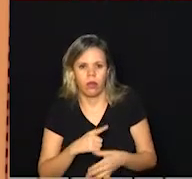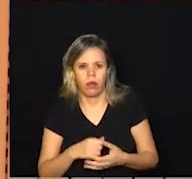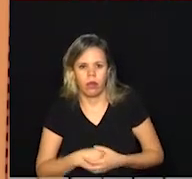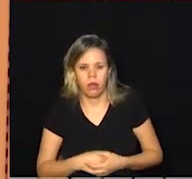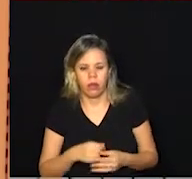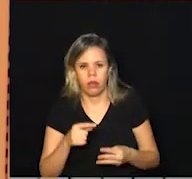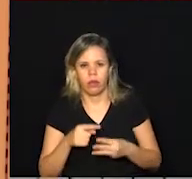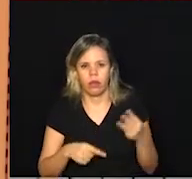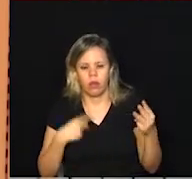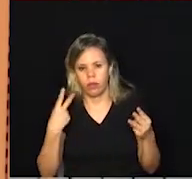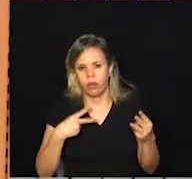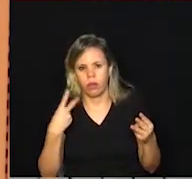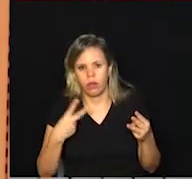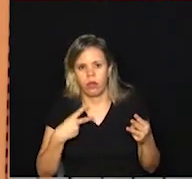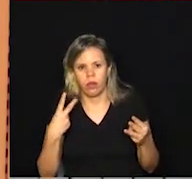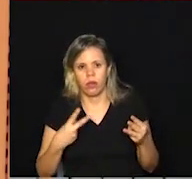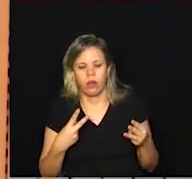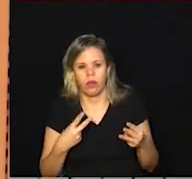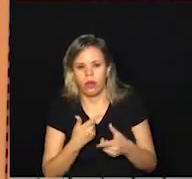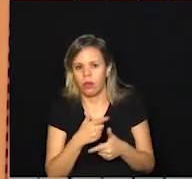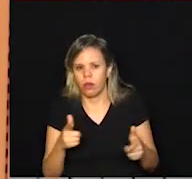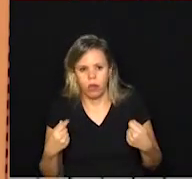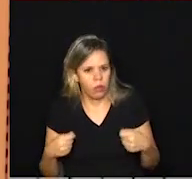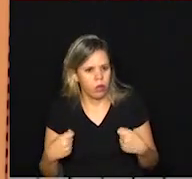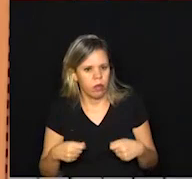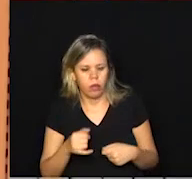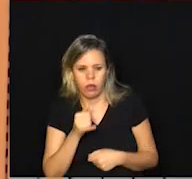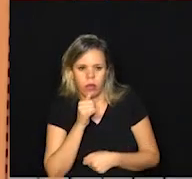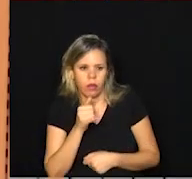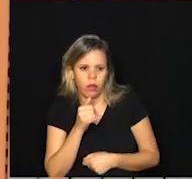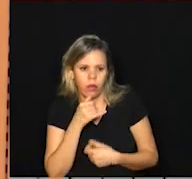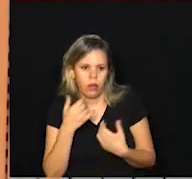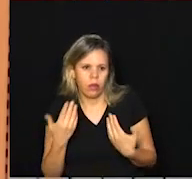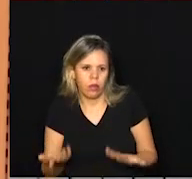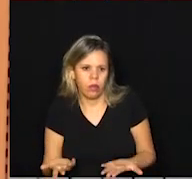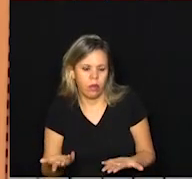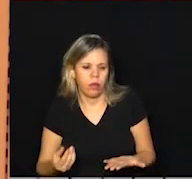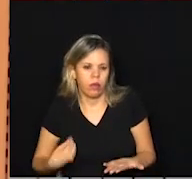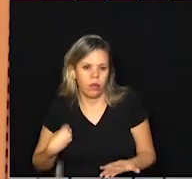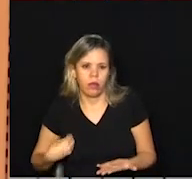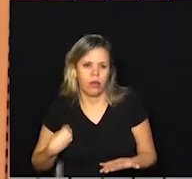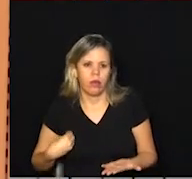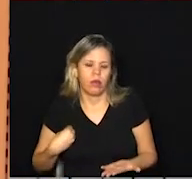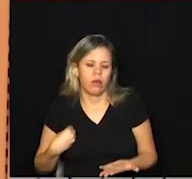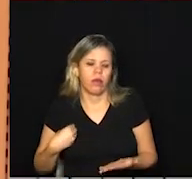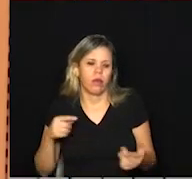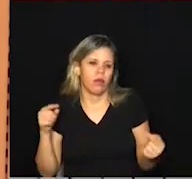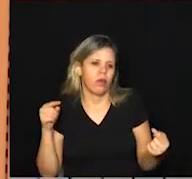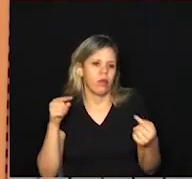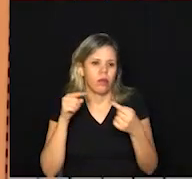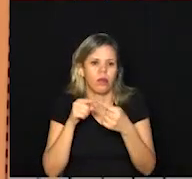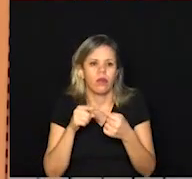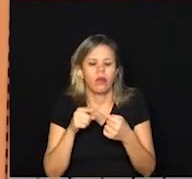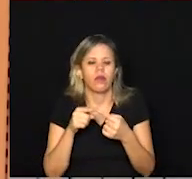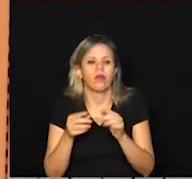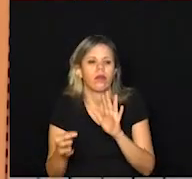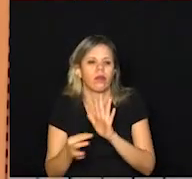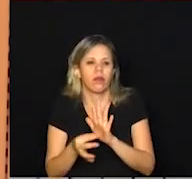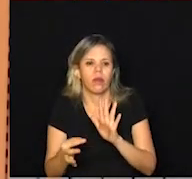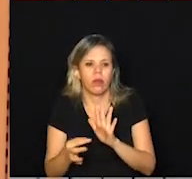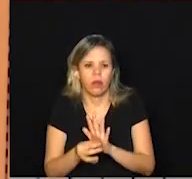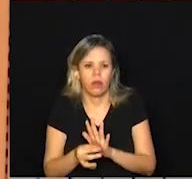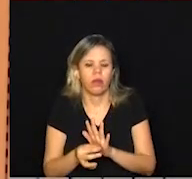três vereadores que não necessariamente estão alinhados com a posição